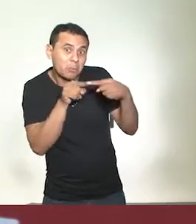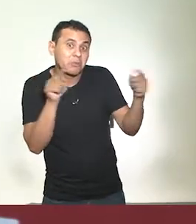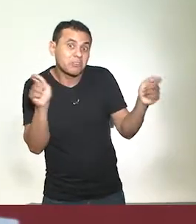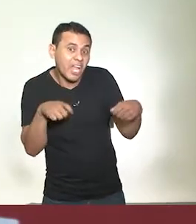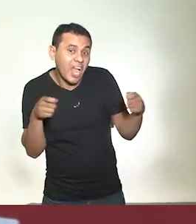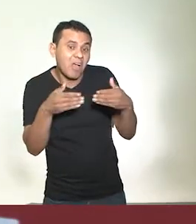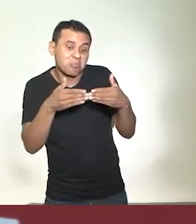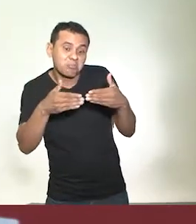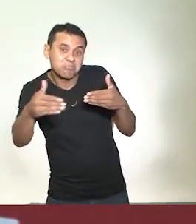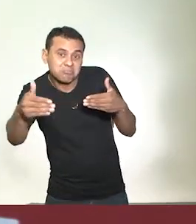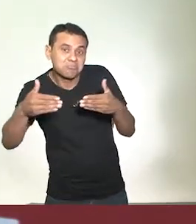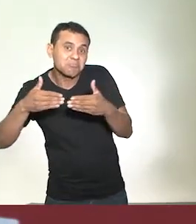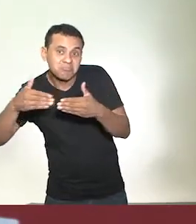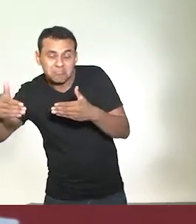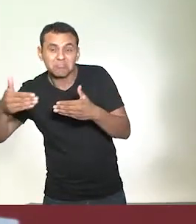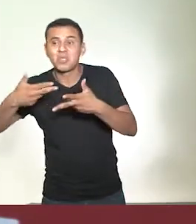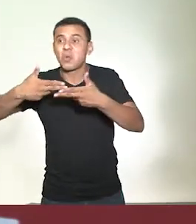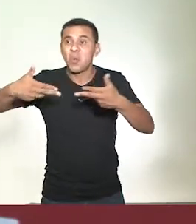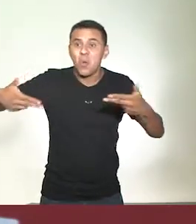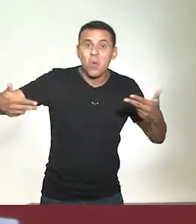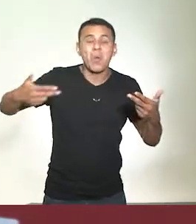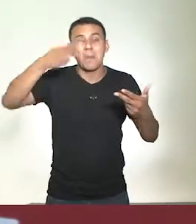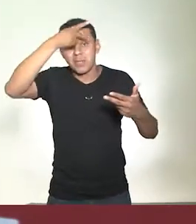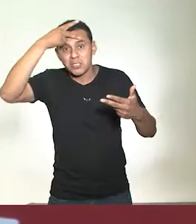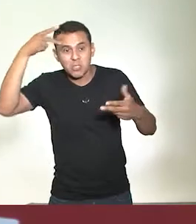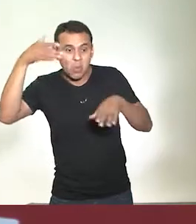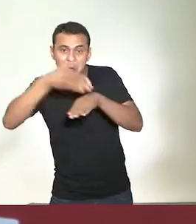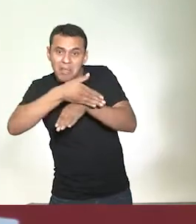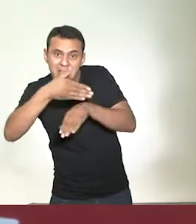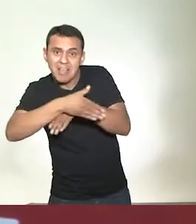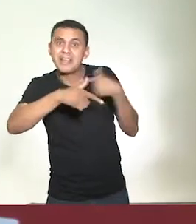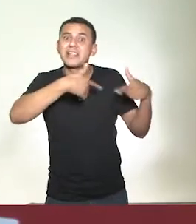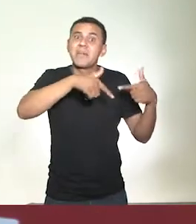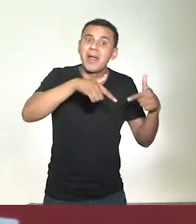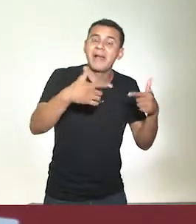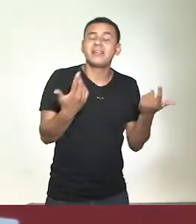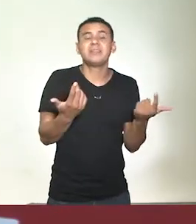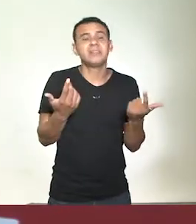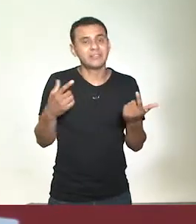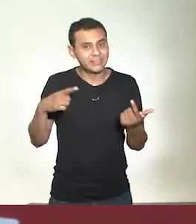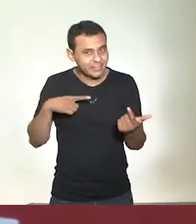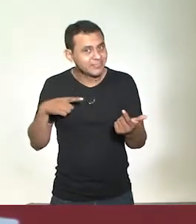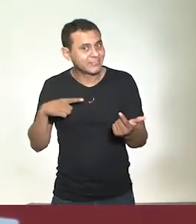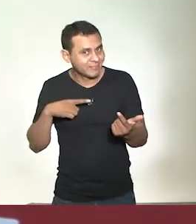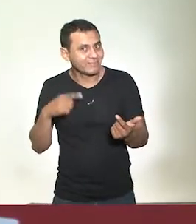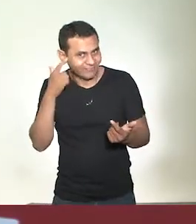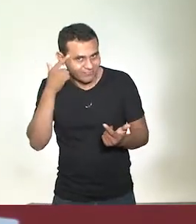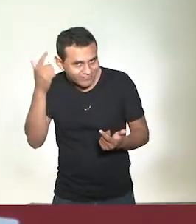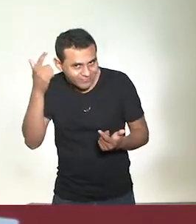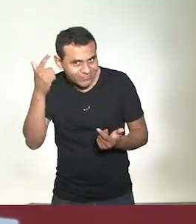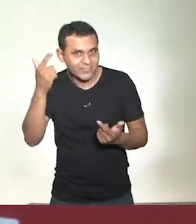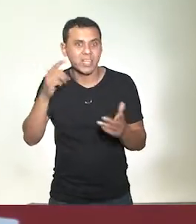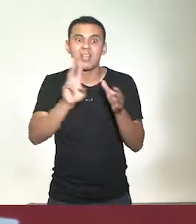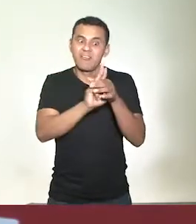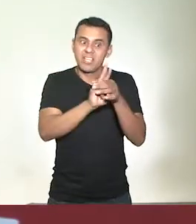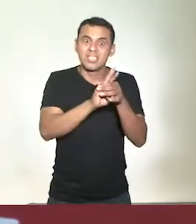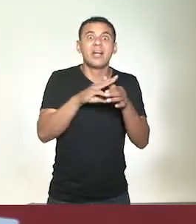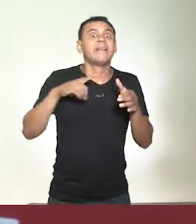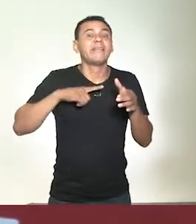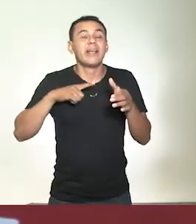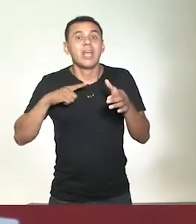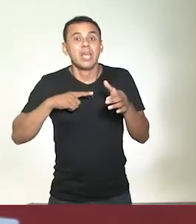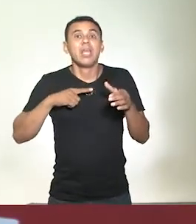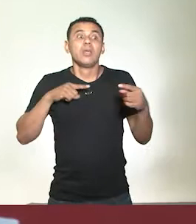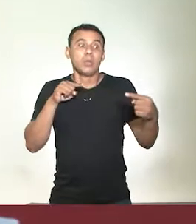financeiros mas também dos recursos materiais recursos de pessoal e também dependendo do fôlego que a